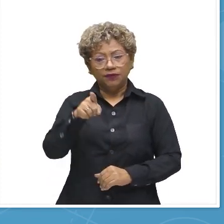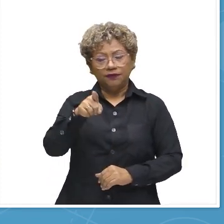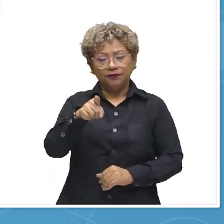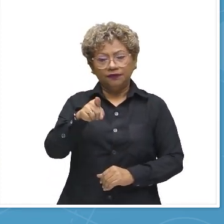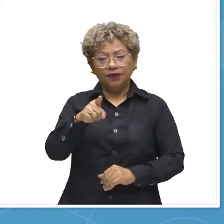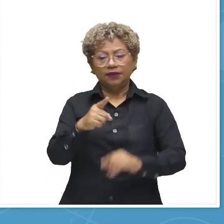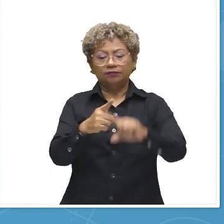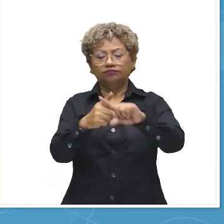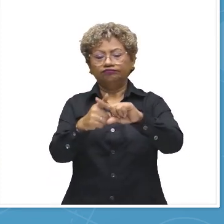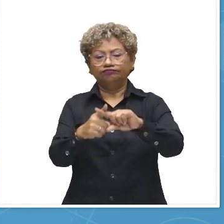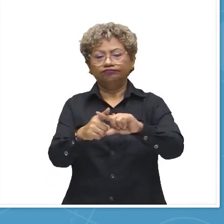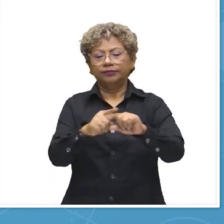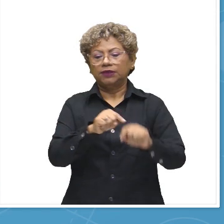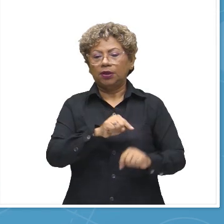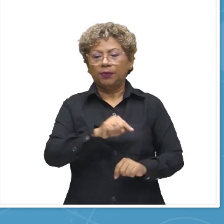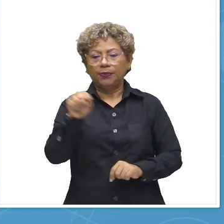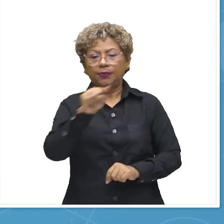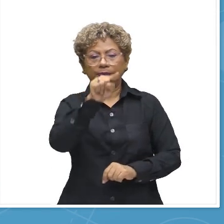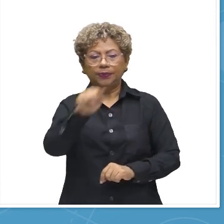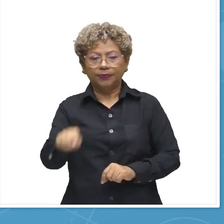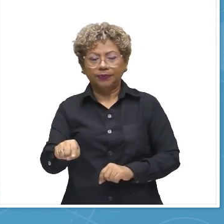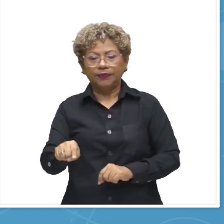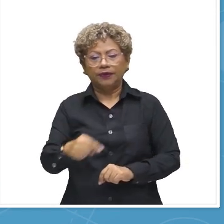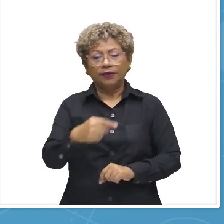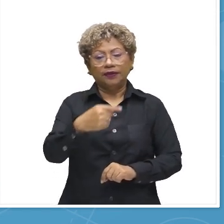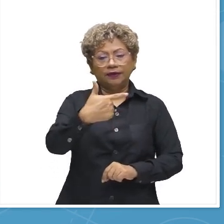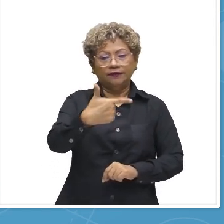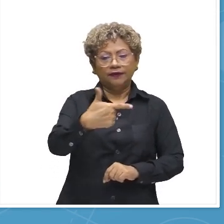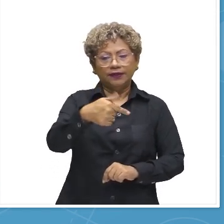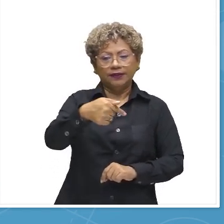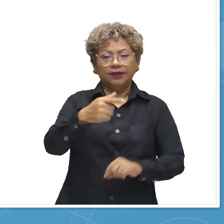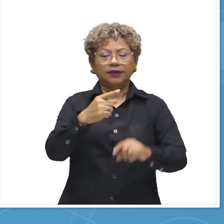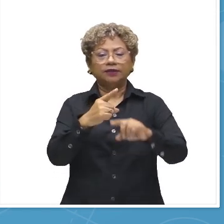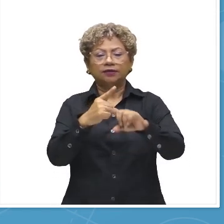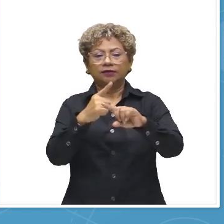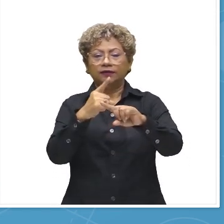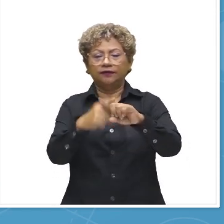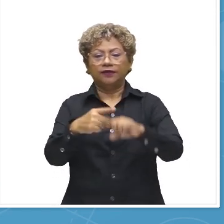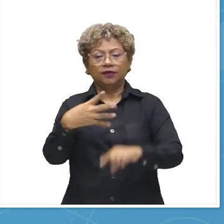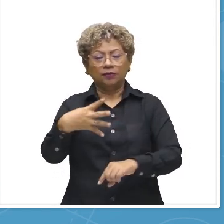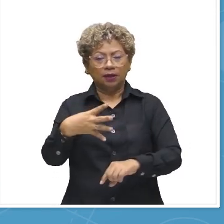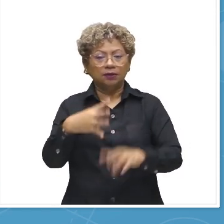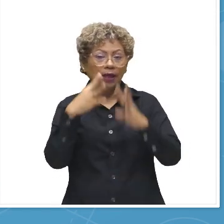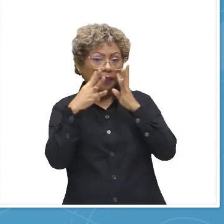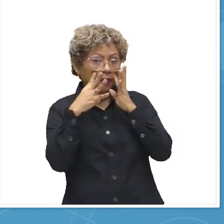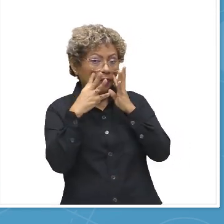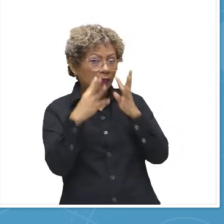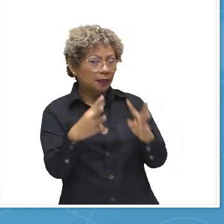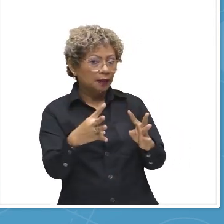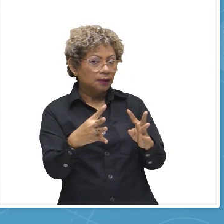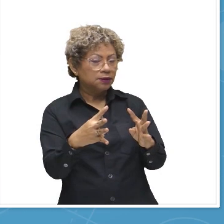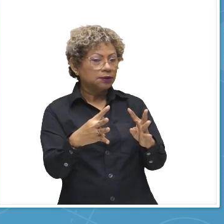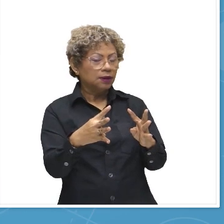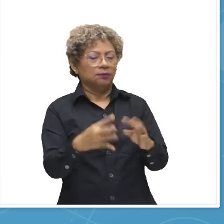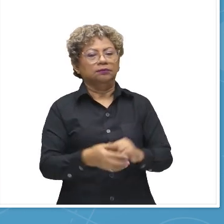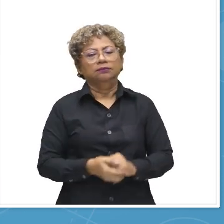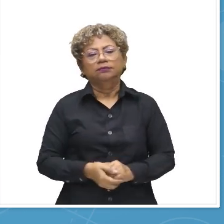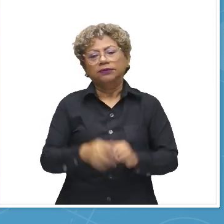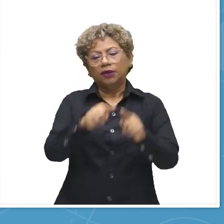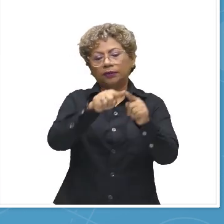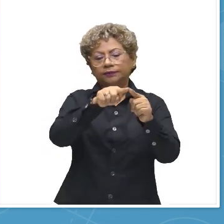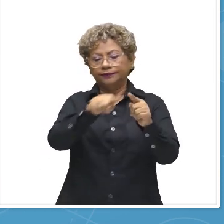multiplicar 27 vezes 4... Tá bom? Preste atenção, ó. Multiplica os números que estão na diagonal.